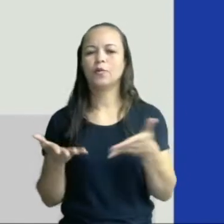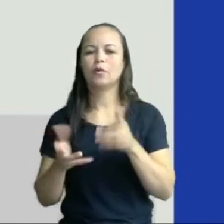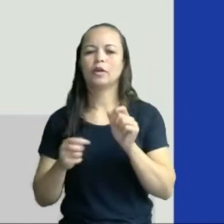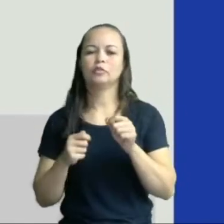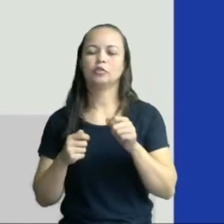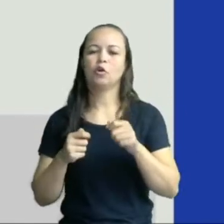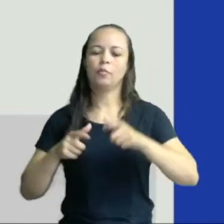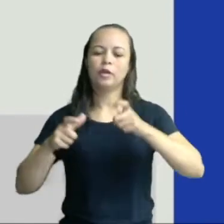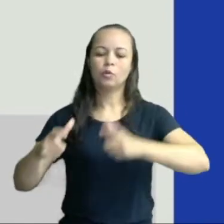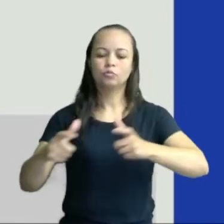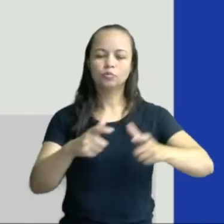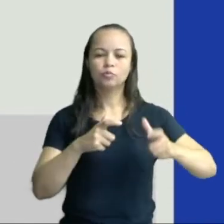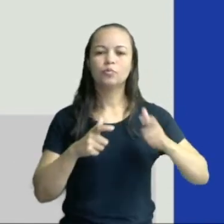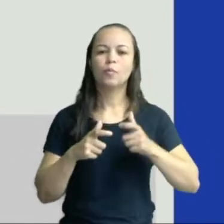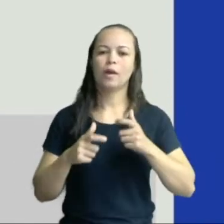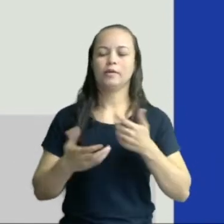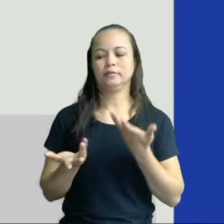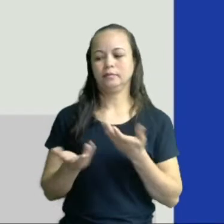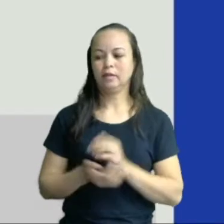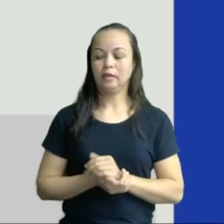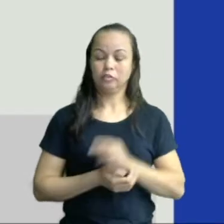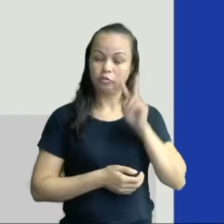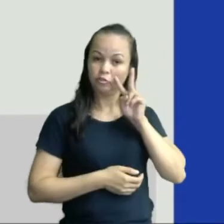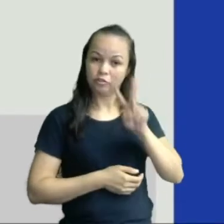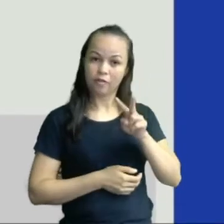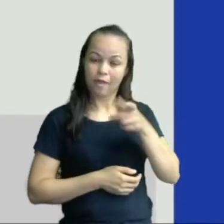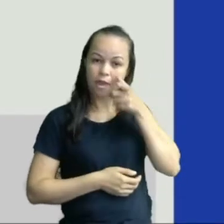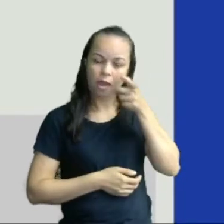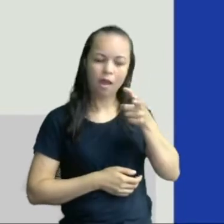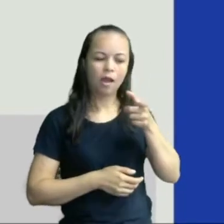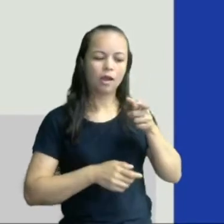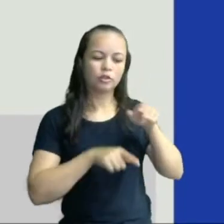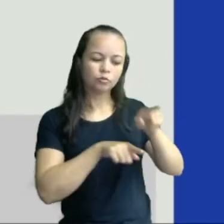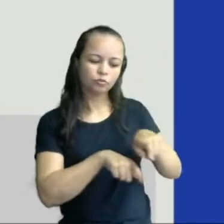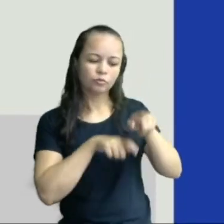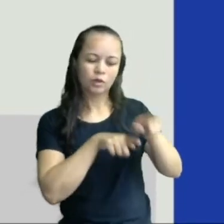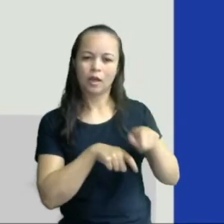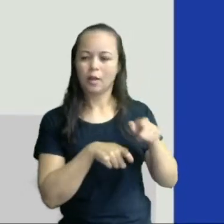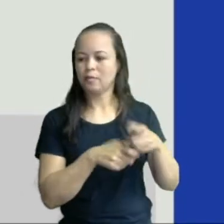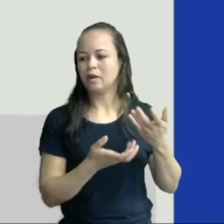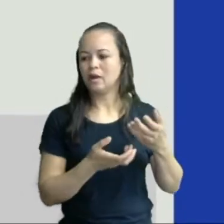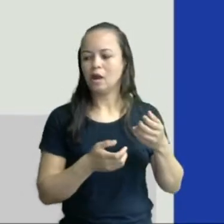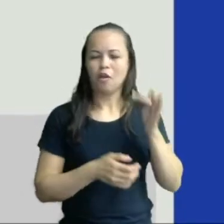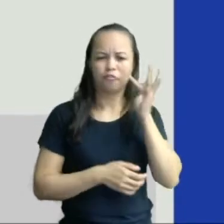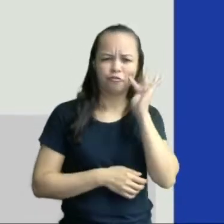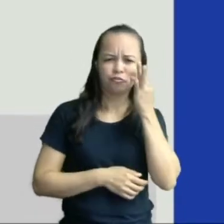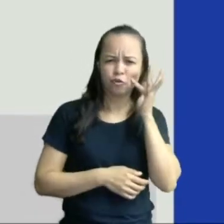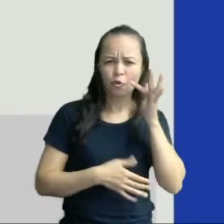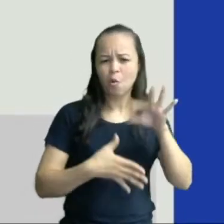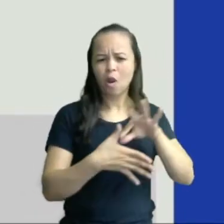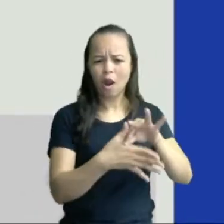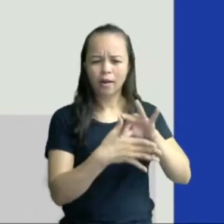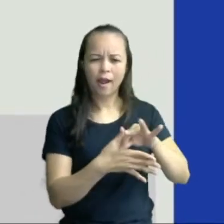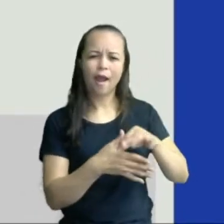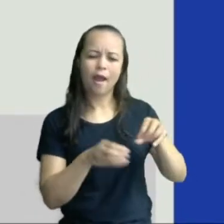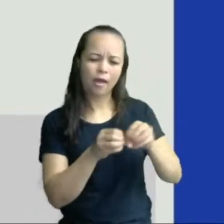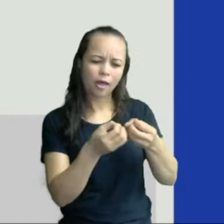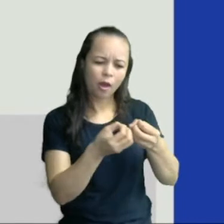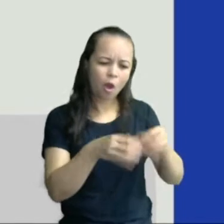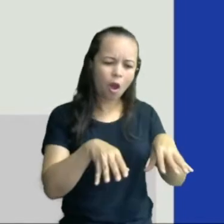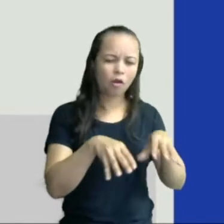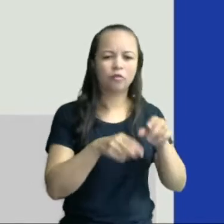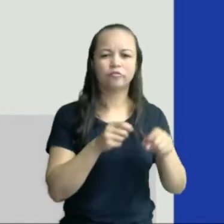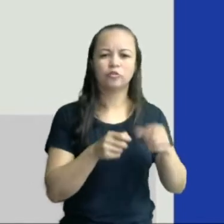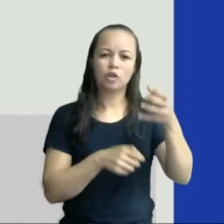interessante. Aqui nessa imagem a gente vê o que o campo produz: frutas, soja, temos carne, ovos,